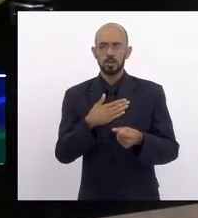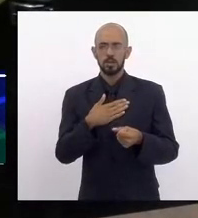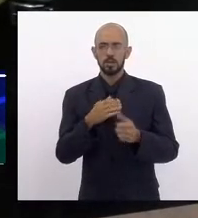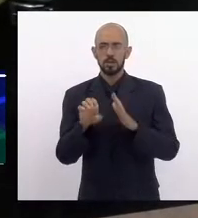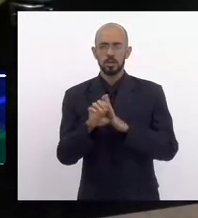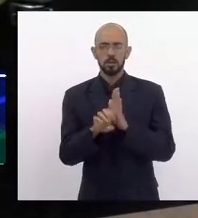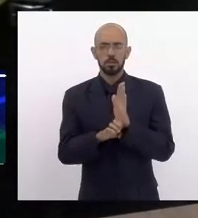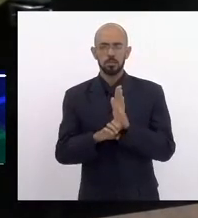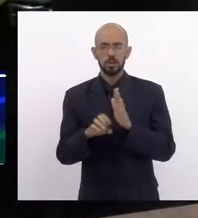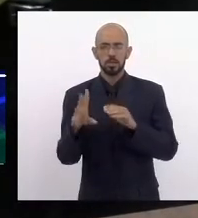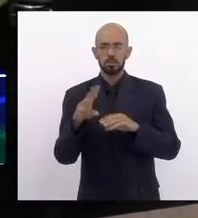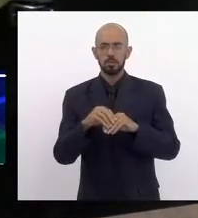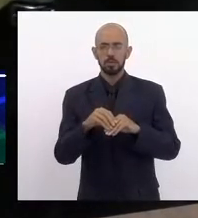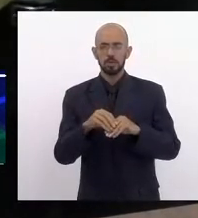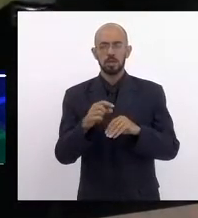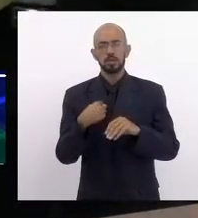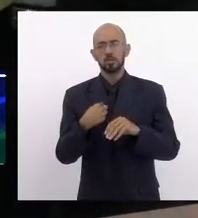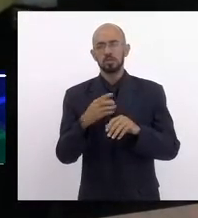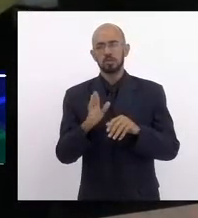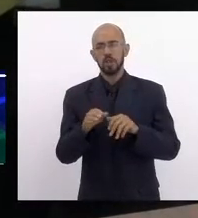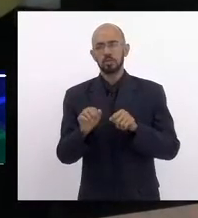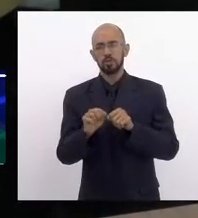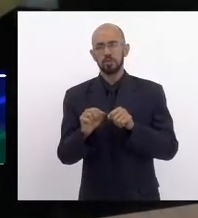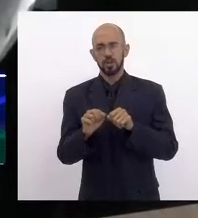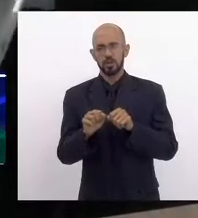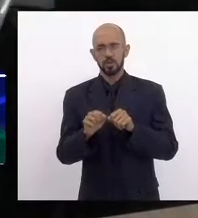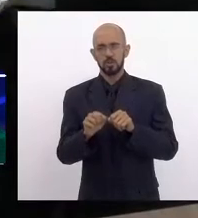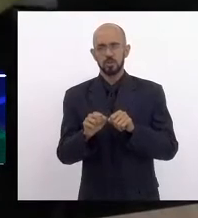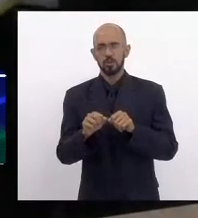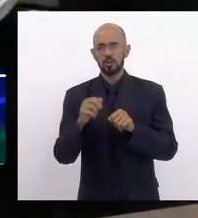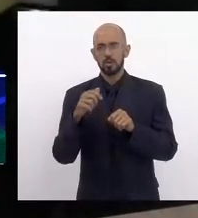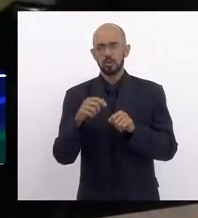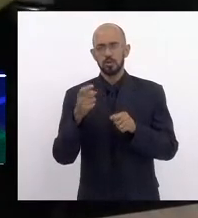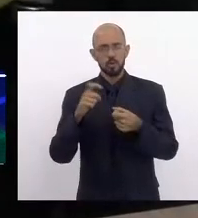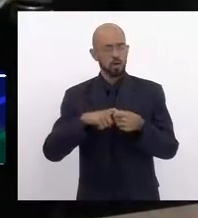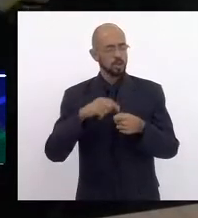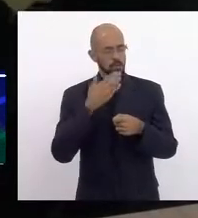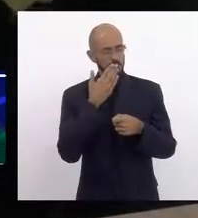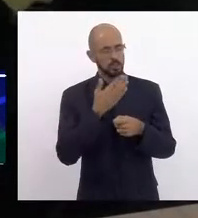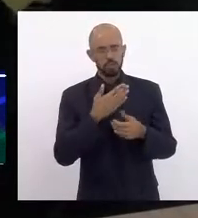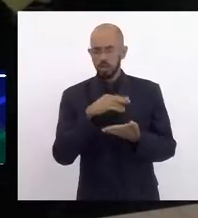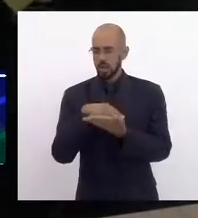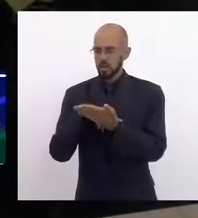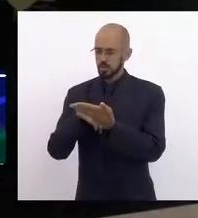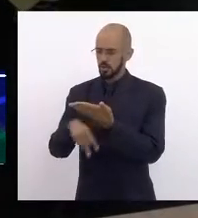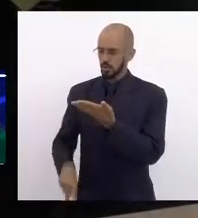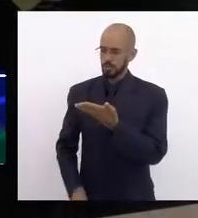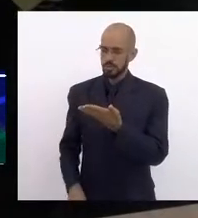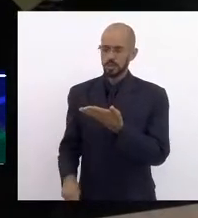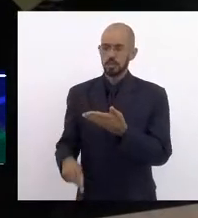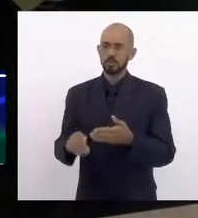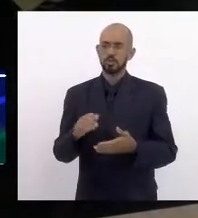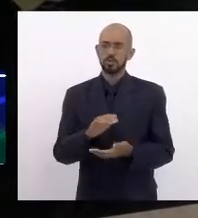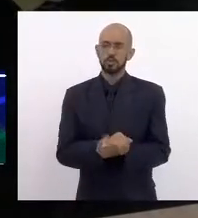emenda aditiva, que eu já havia feito, e volto a pedir a Vossa Excelência,